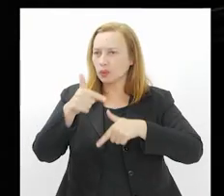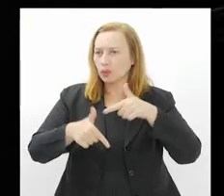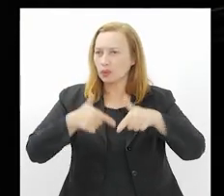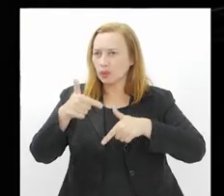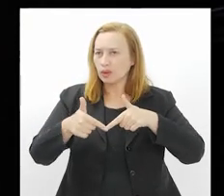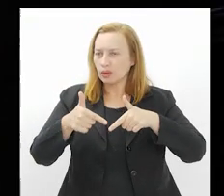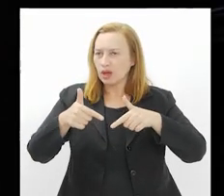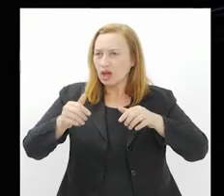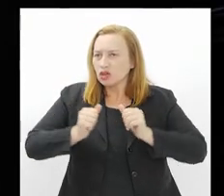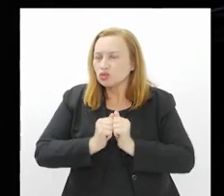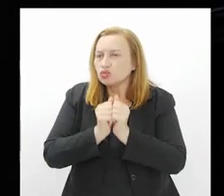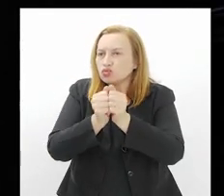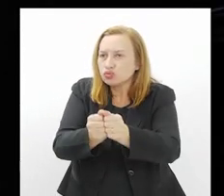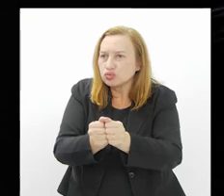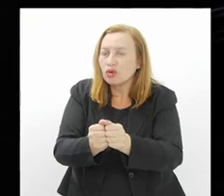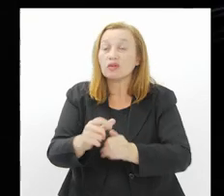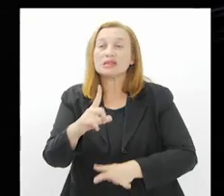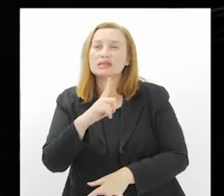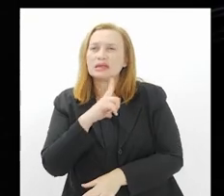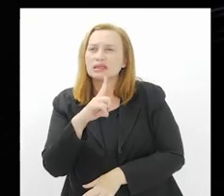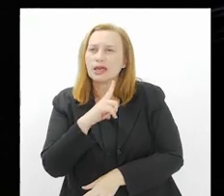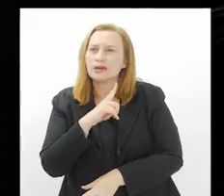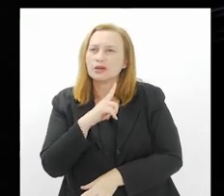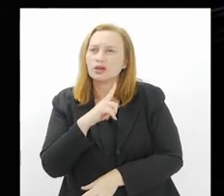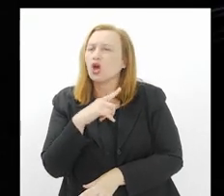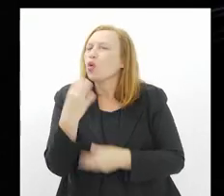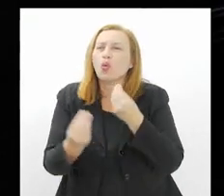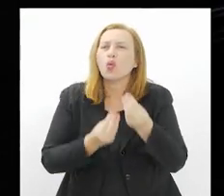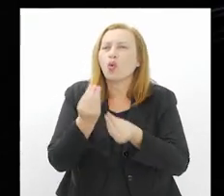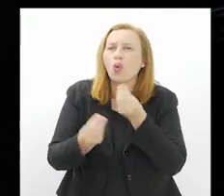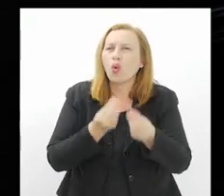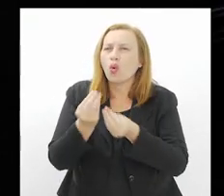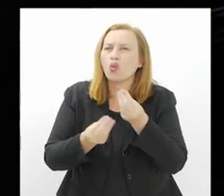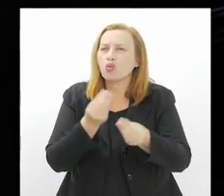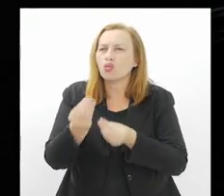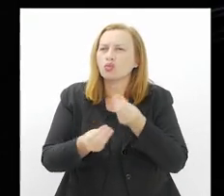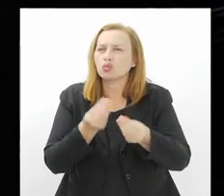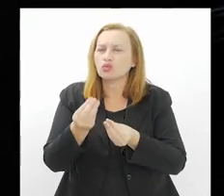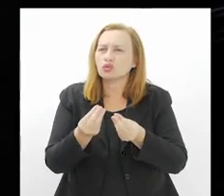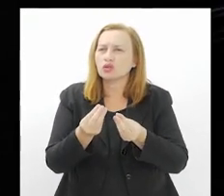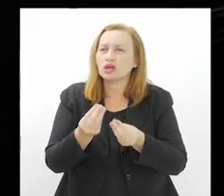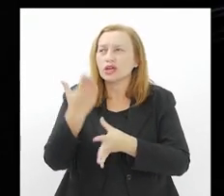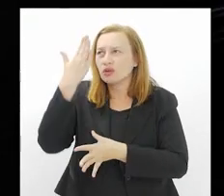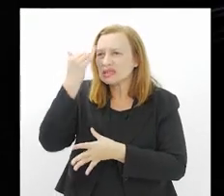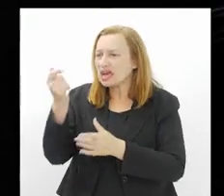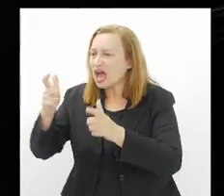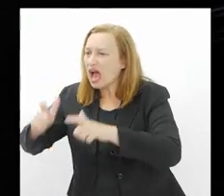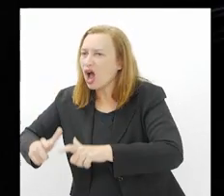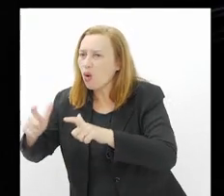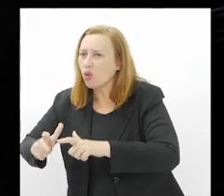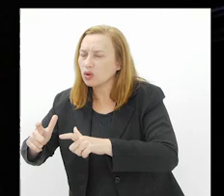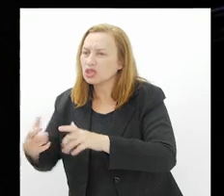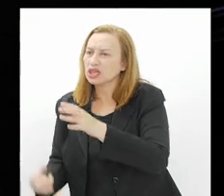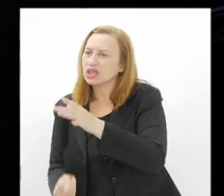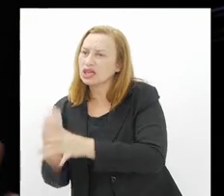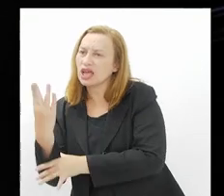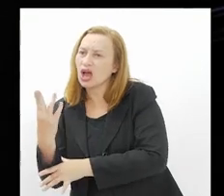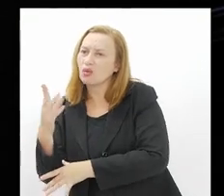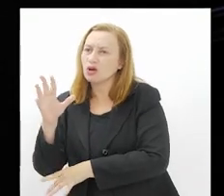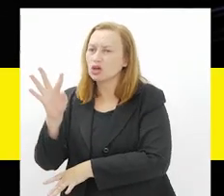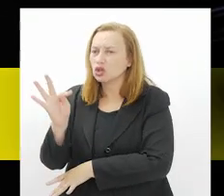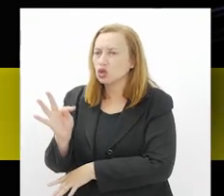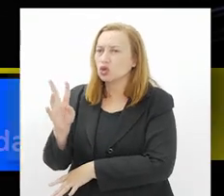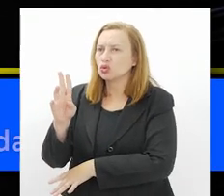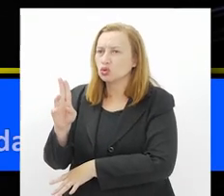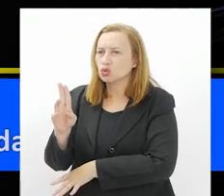meteorologia vai atuar de forma mais presente, né? Então, você tem como que é feito, né? Como que eu sei aonde eu vou